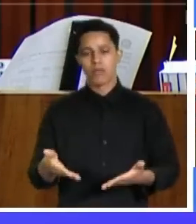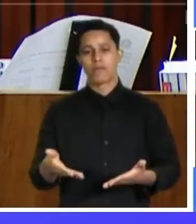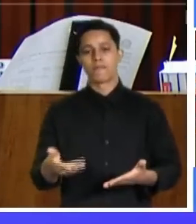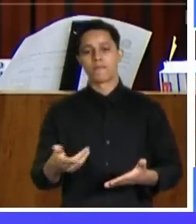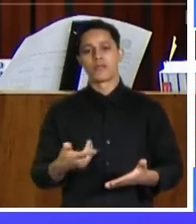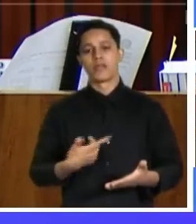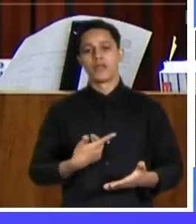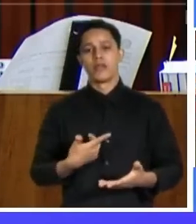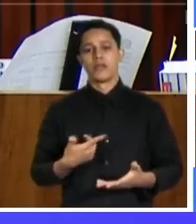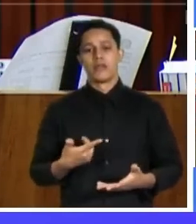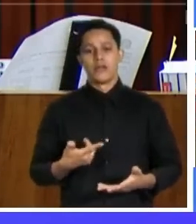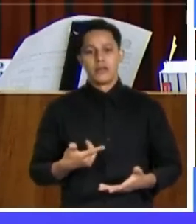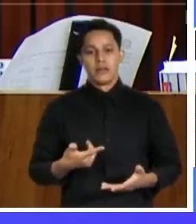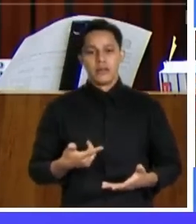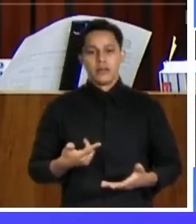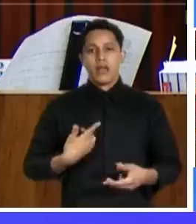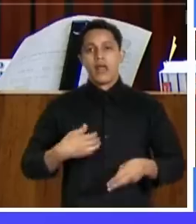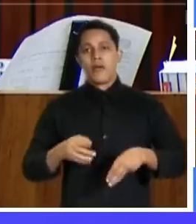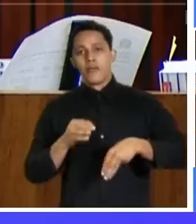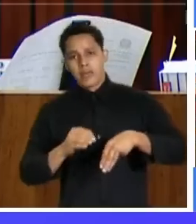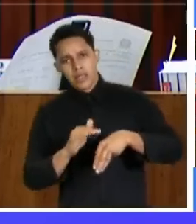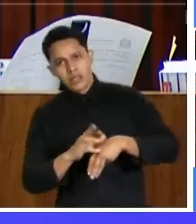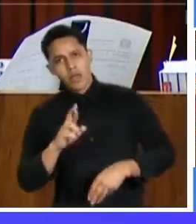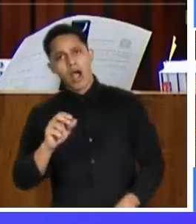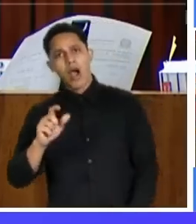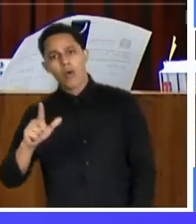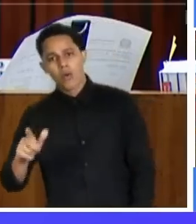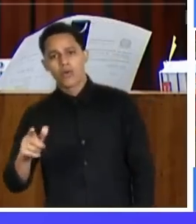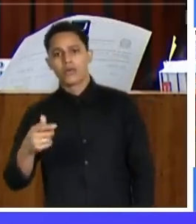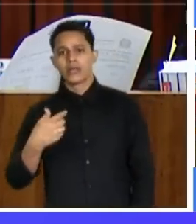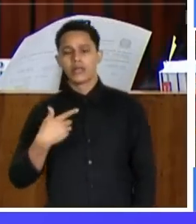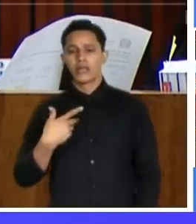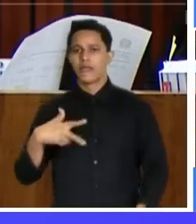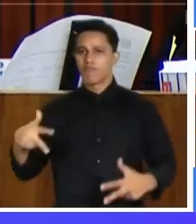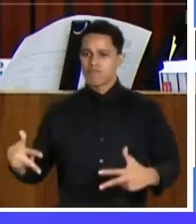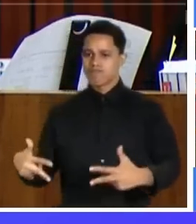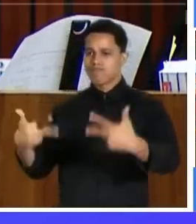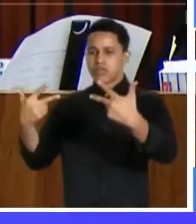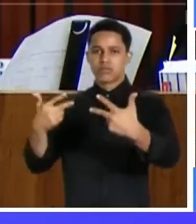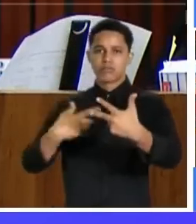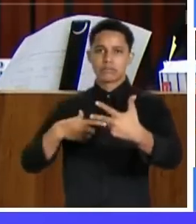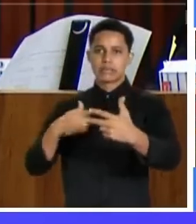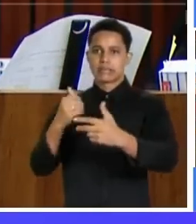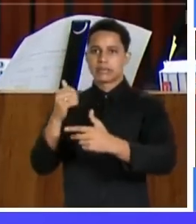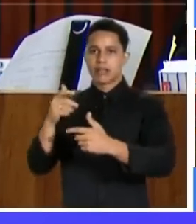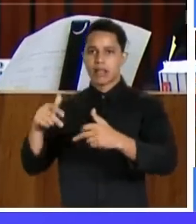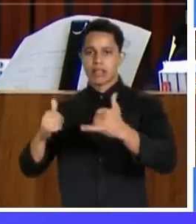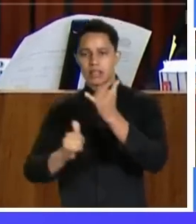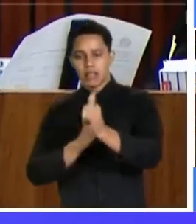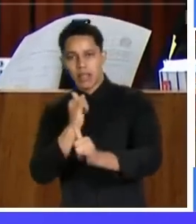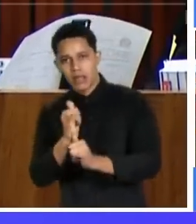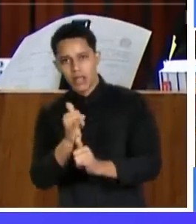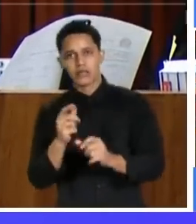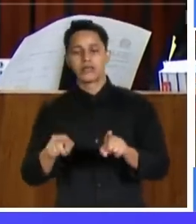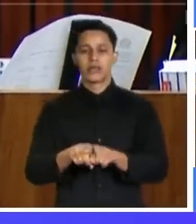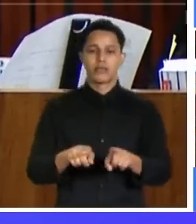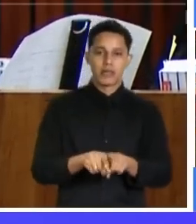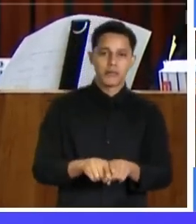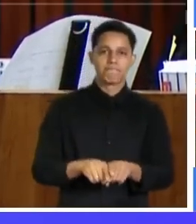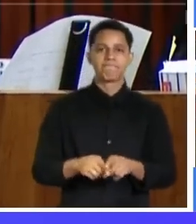as chaves do voto de Alexandre de Moraes uma é milicianos a outra é